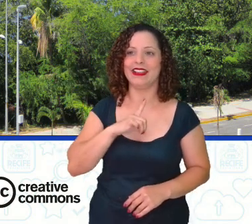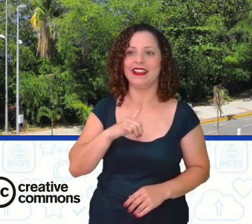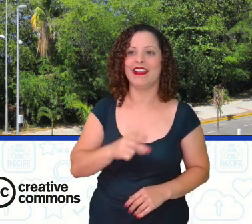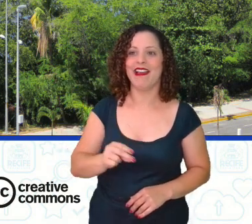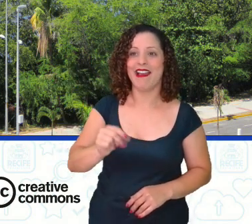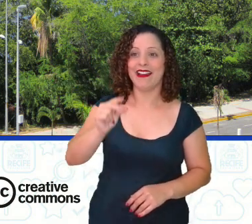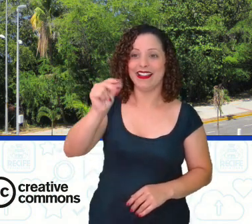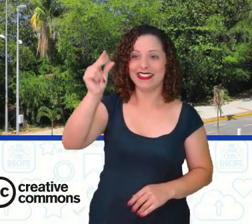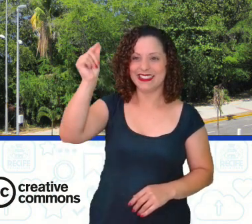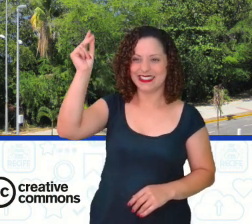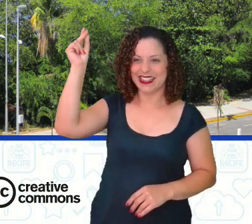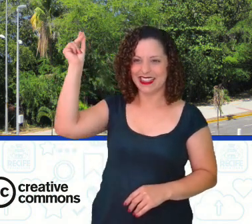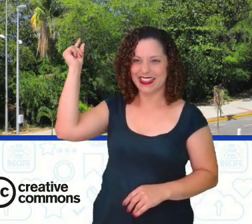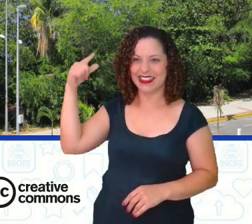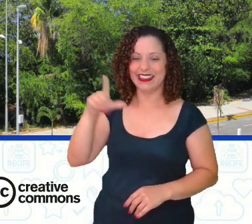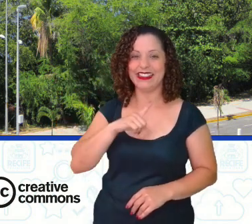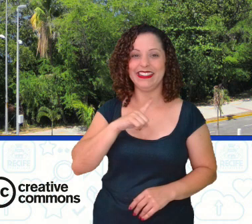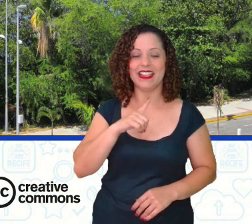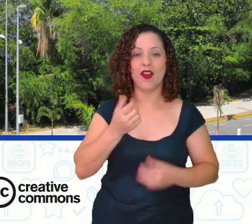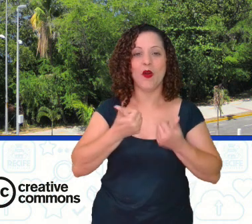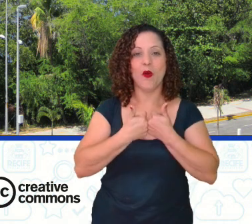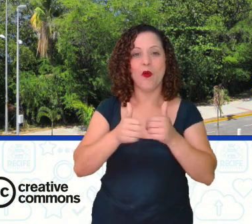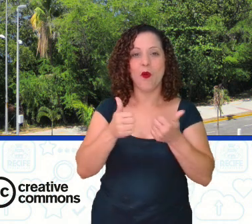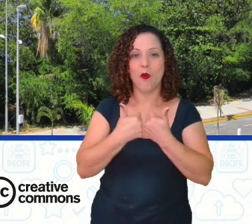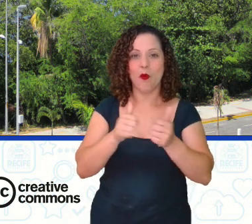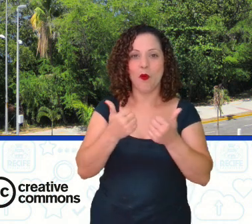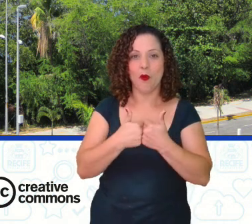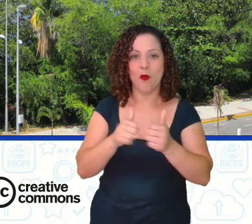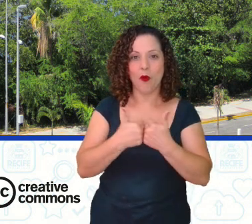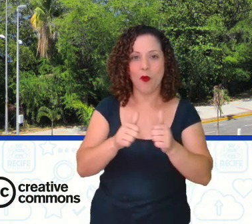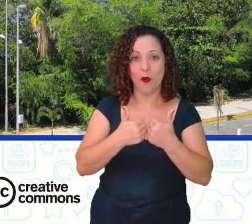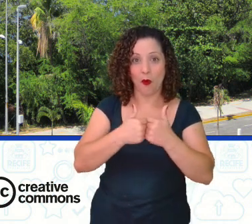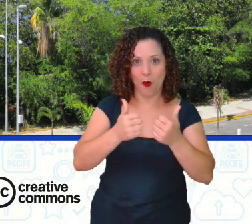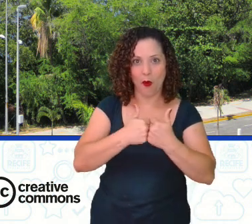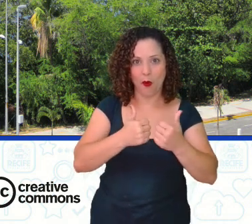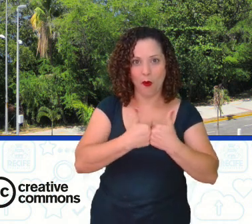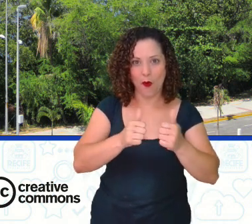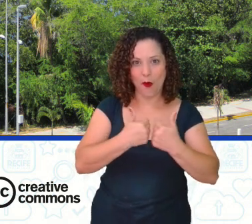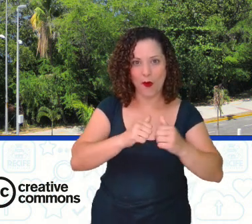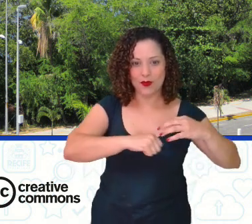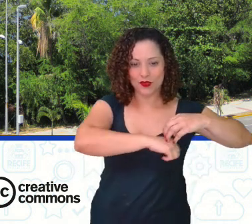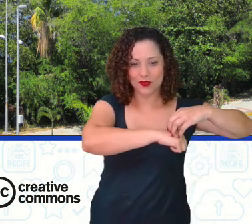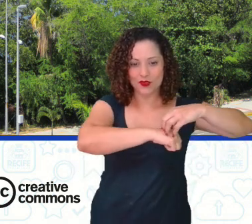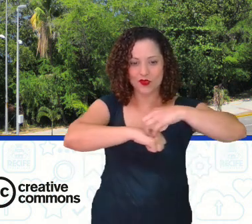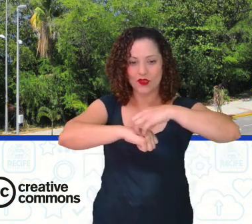da CTU. Tu lembra disso, Gilson? Não, não é da minha época. Não.